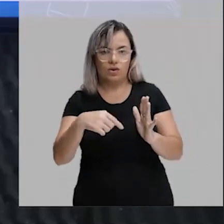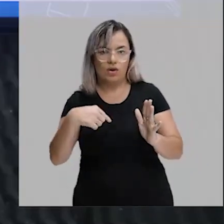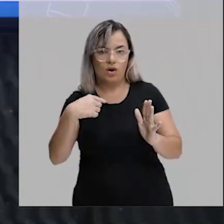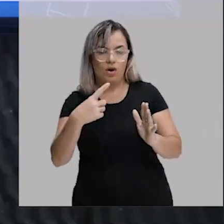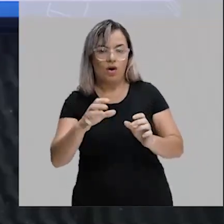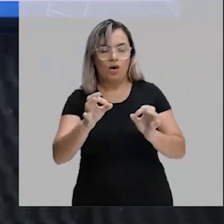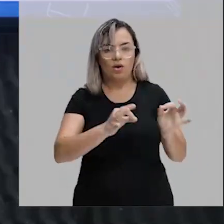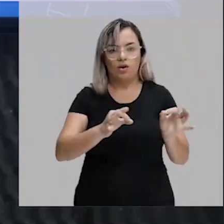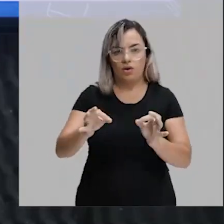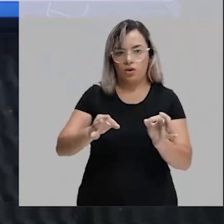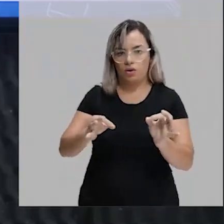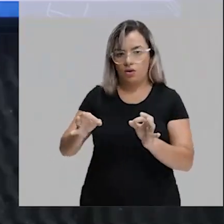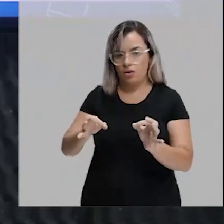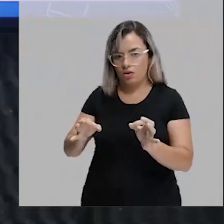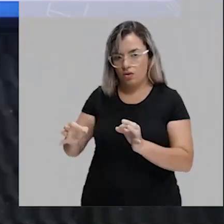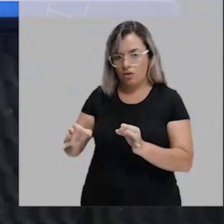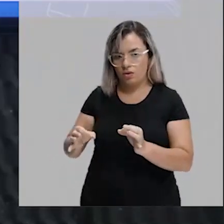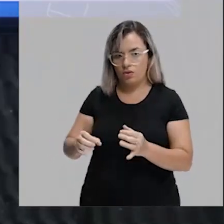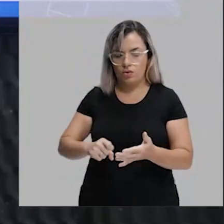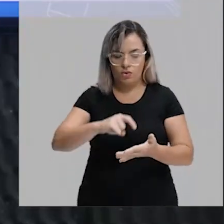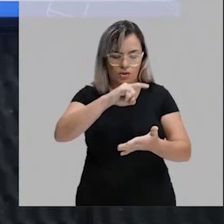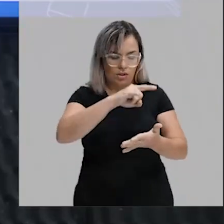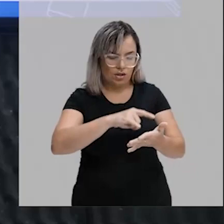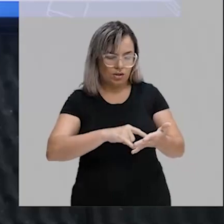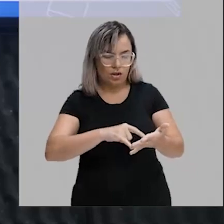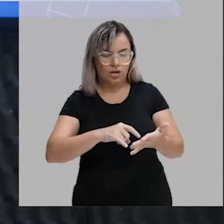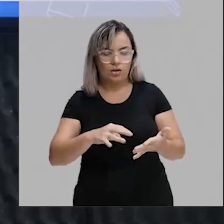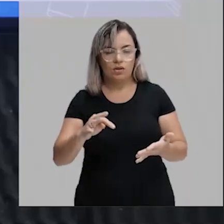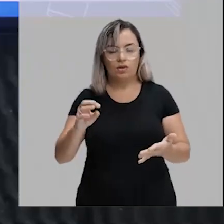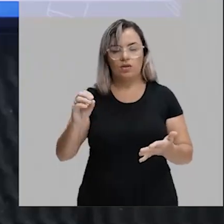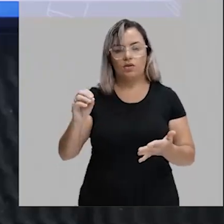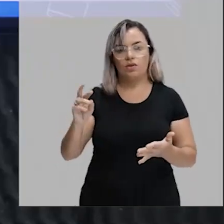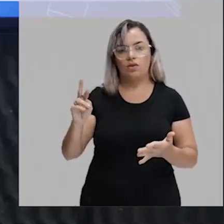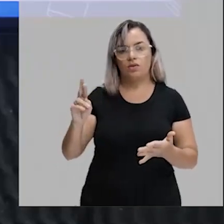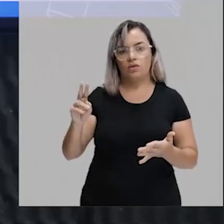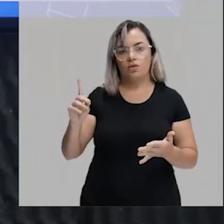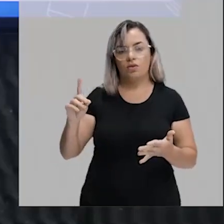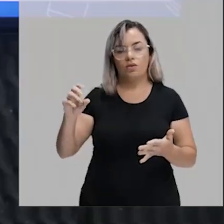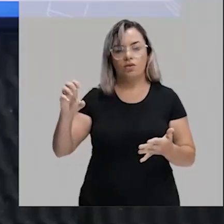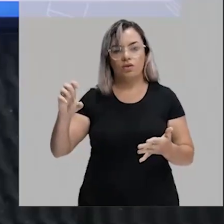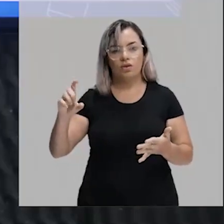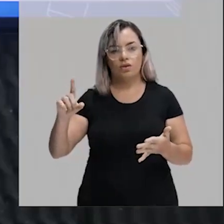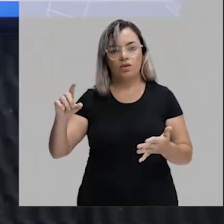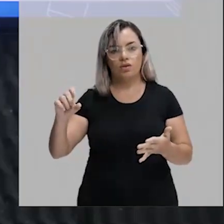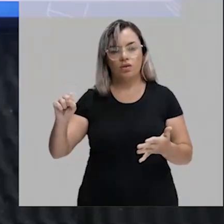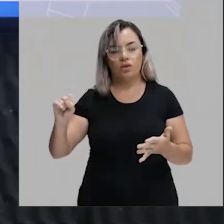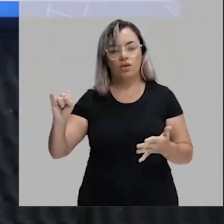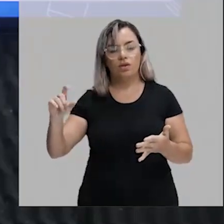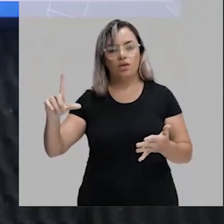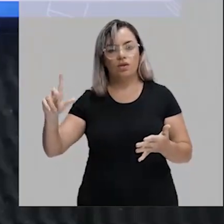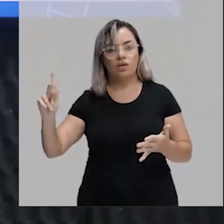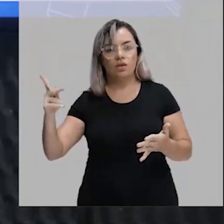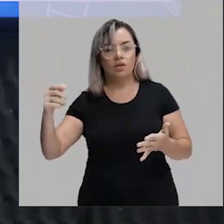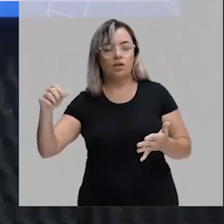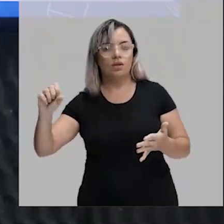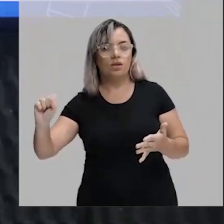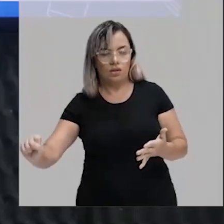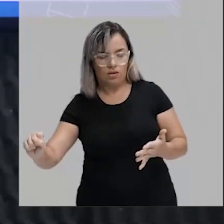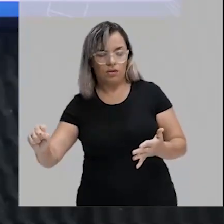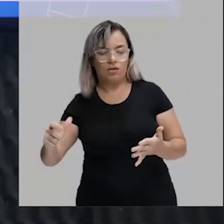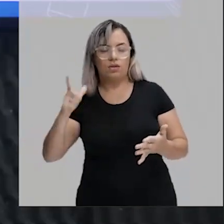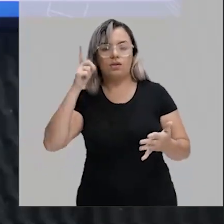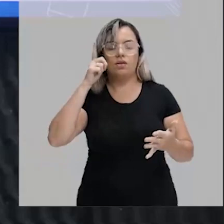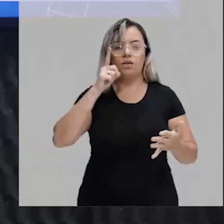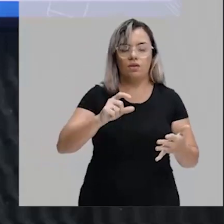Tordesilhas, como uma forma de dividir esses impérios coloniais conquistados e a